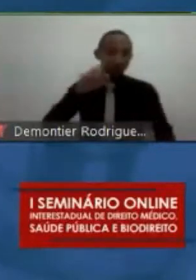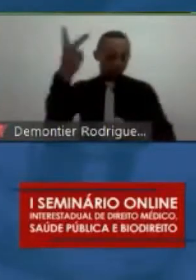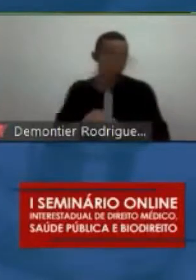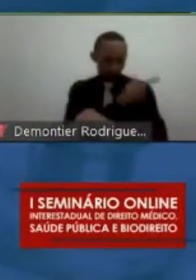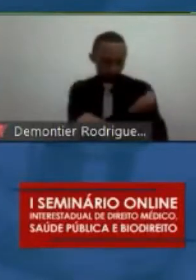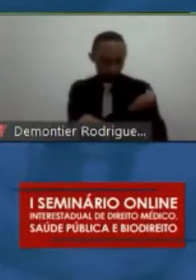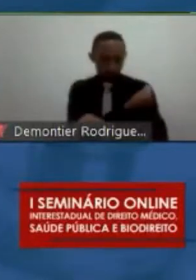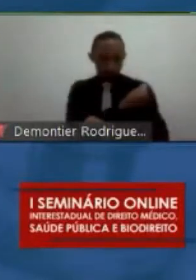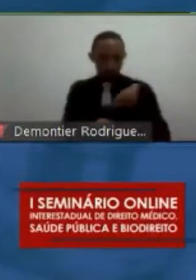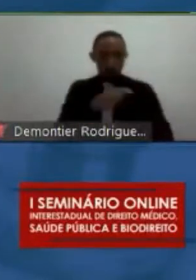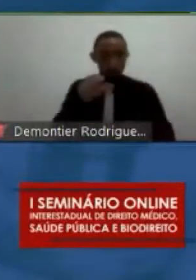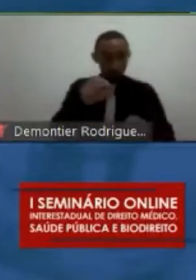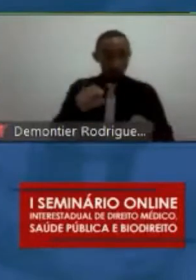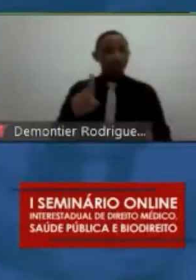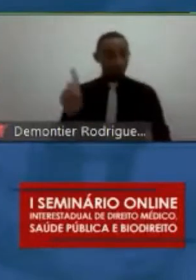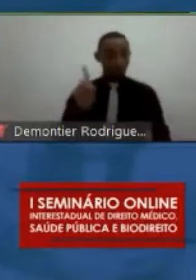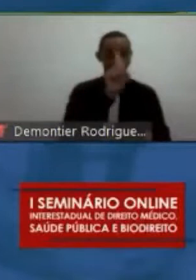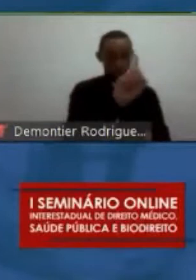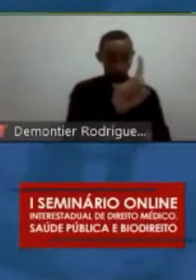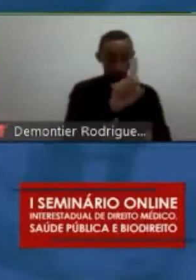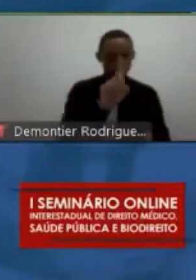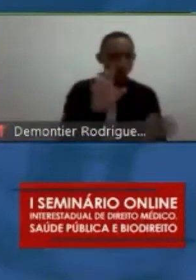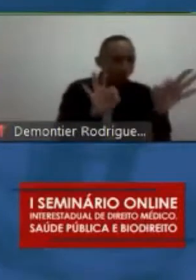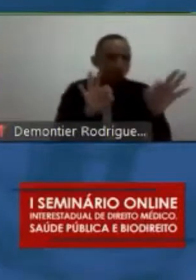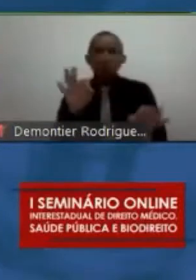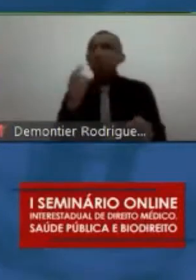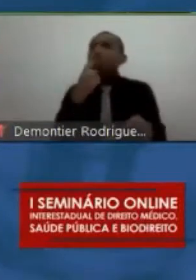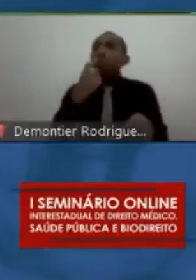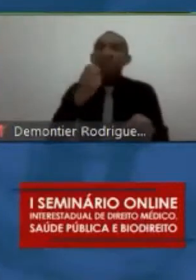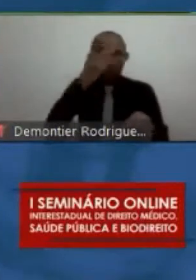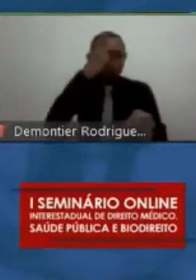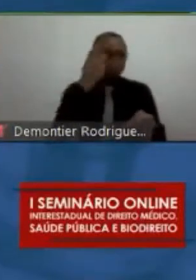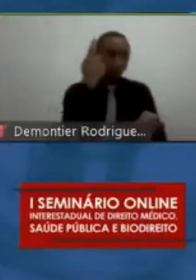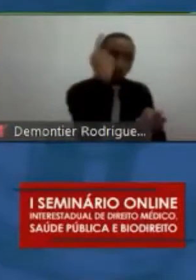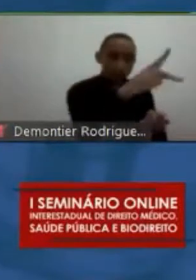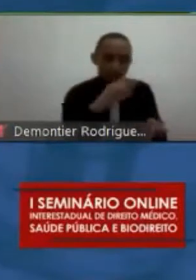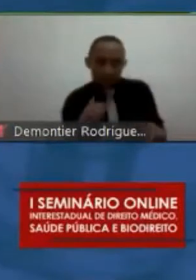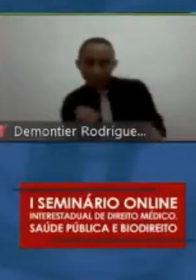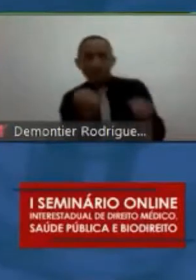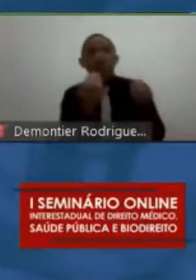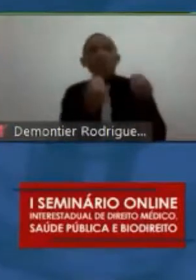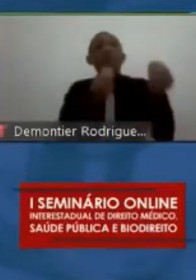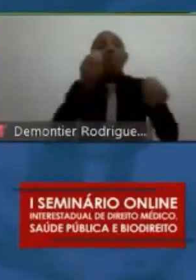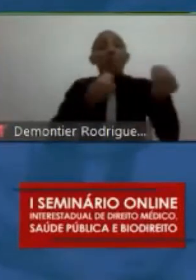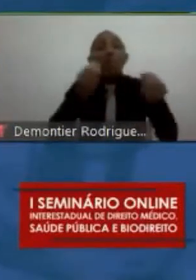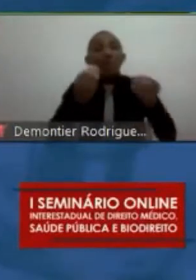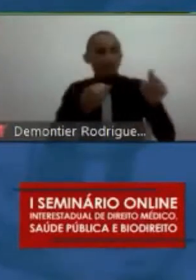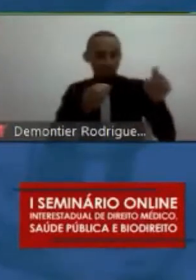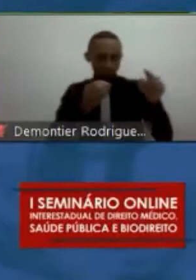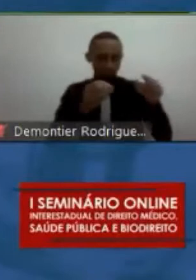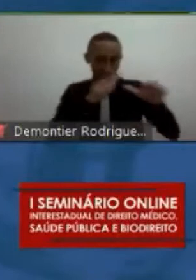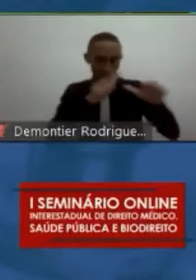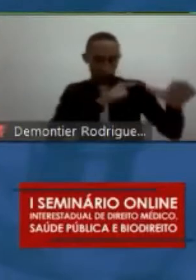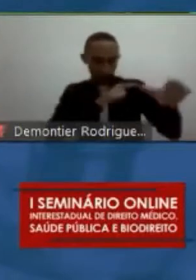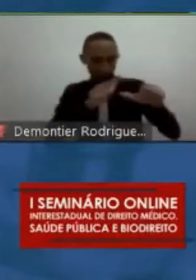das lideranças mundiais nessa área de pesquisa de gestão do sangue do paciente, é o professor Aryeh Shandler. Num trabalho que ele publicou há